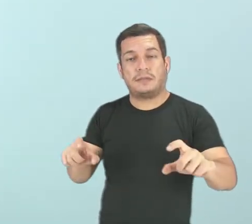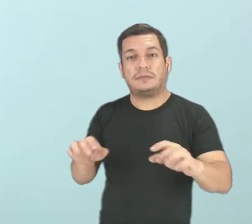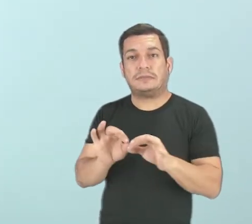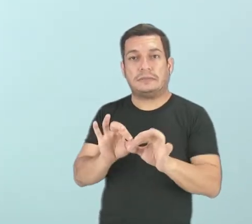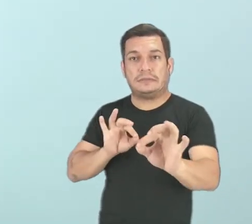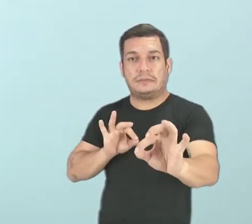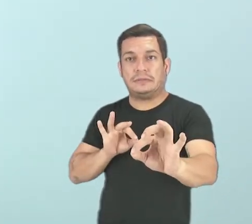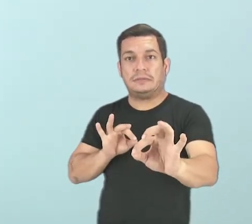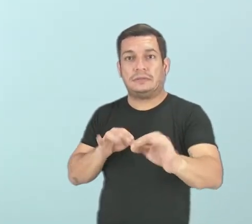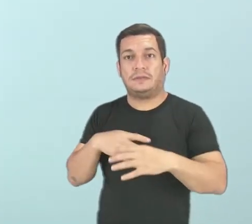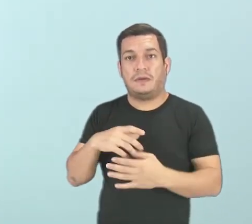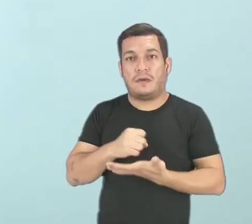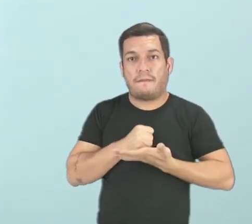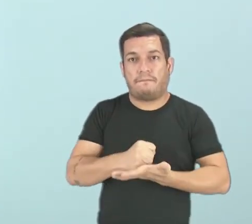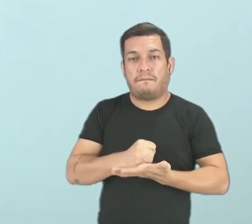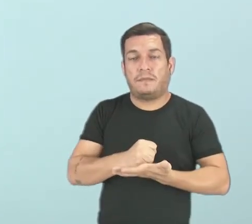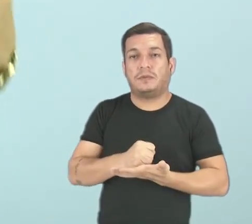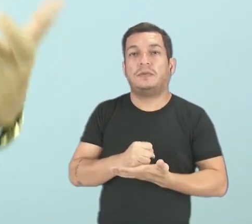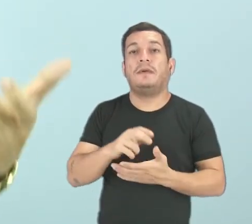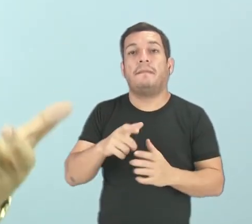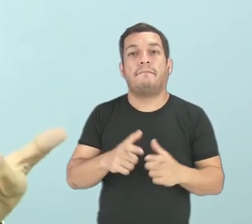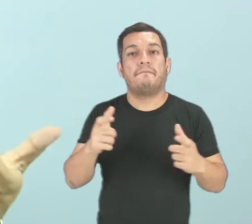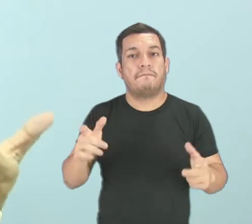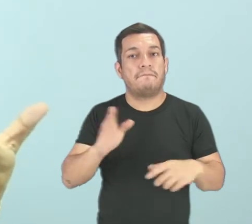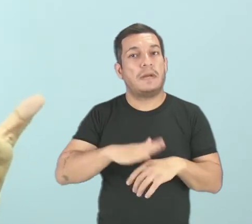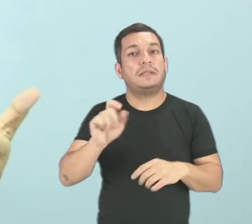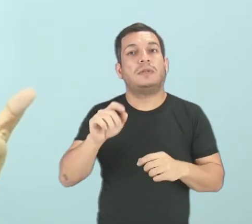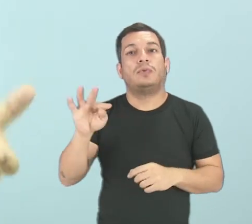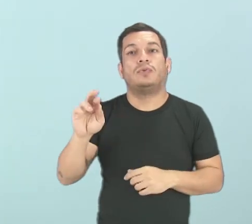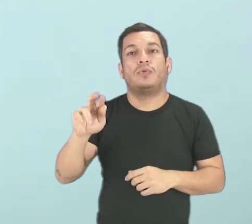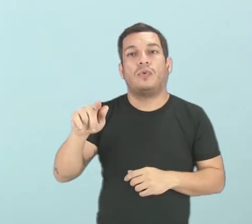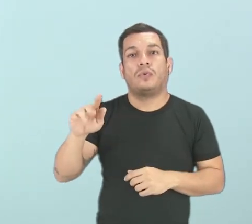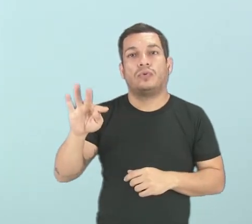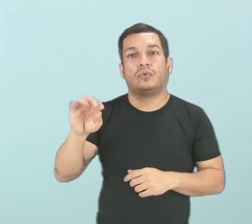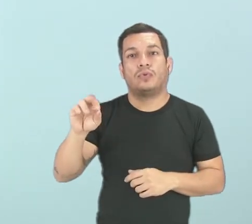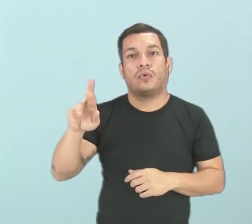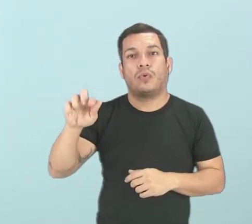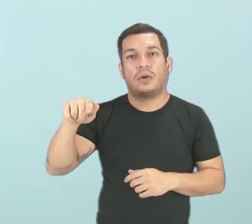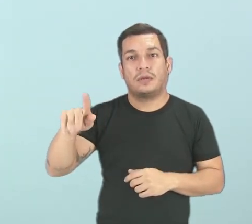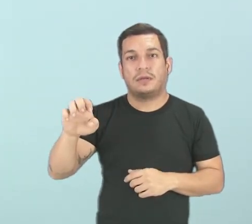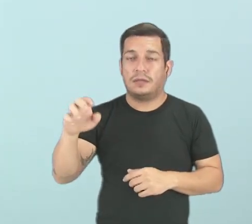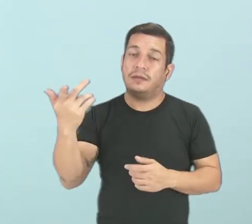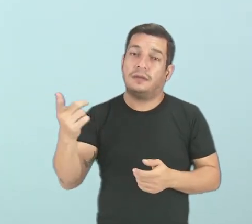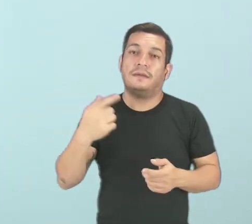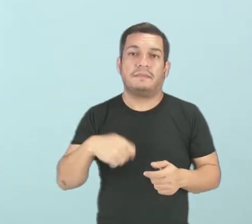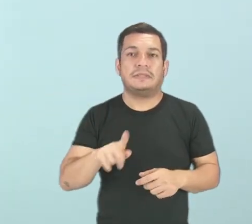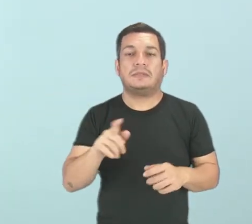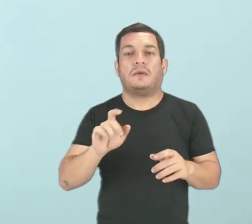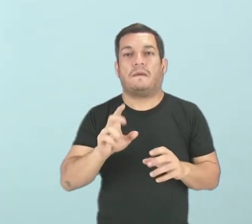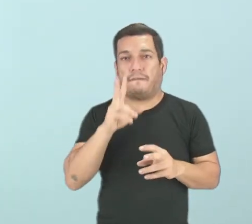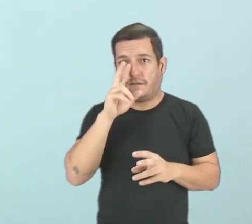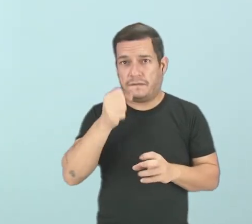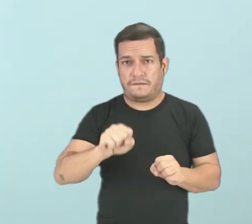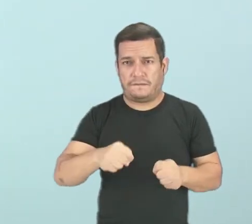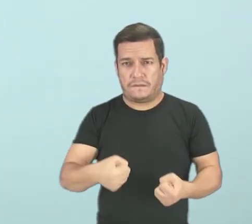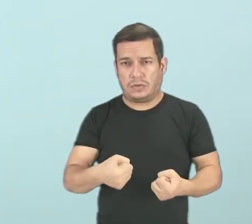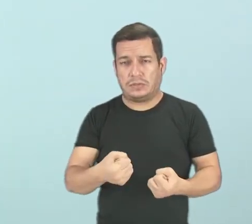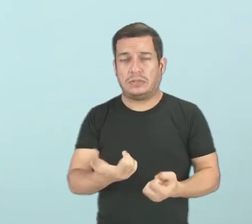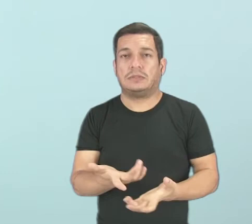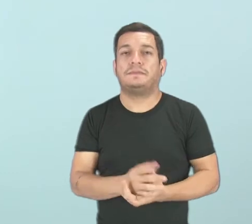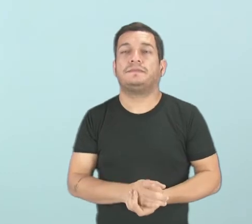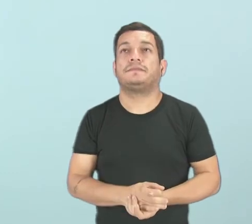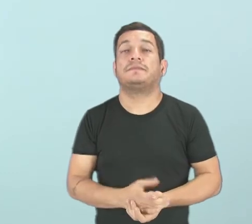é um aparelho de precisão onde ele mede exatamente o ponto do aperto de um parafuso, de um pino ou